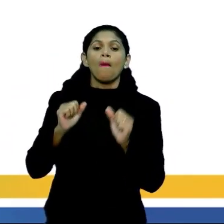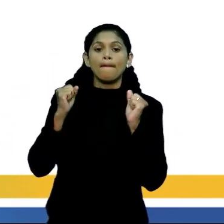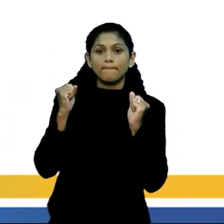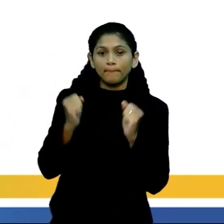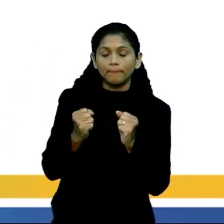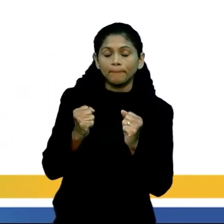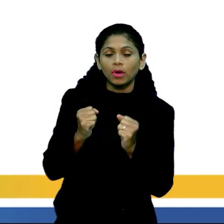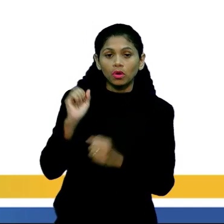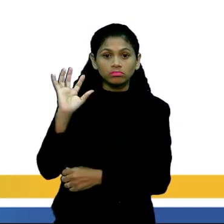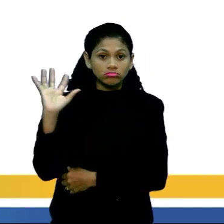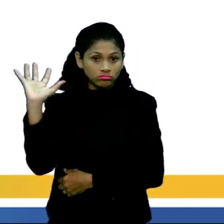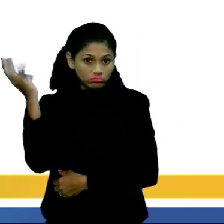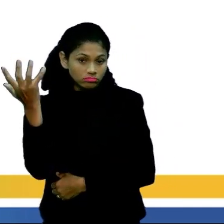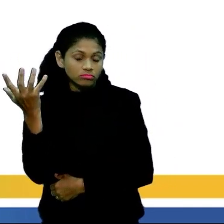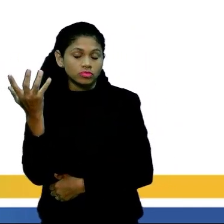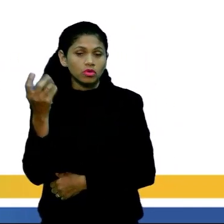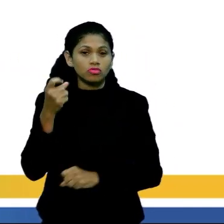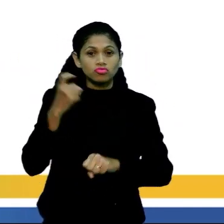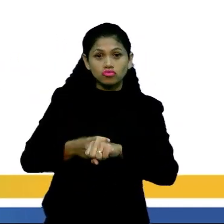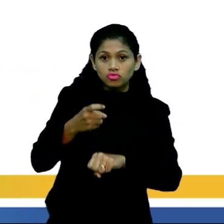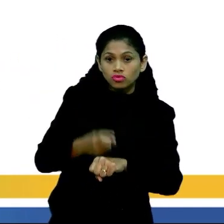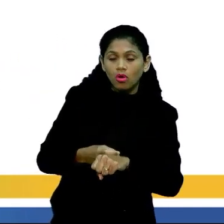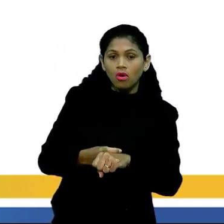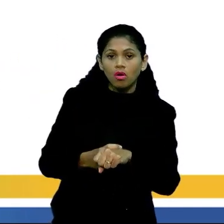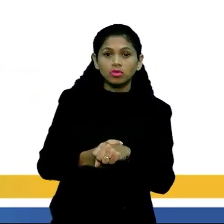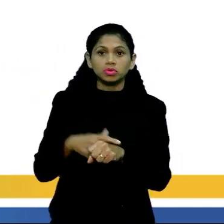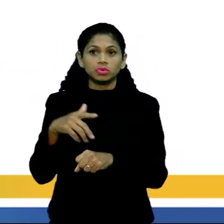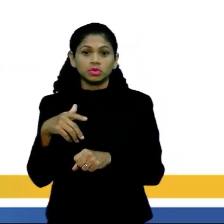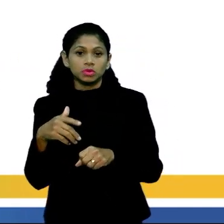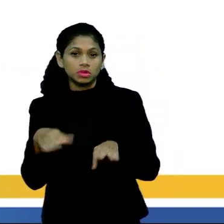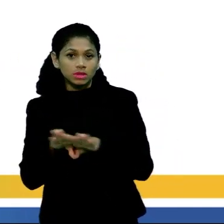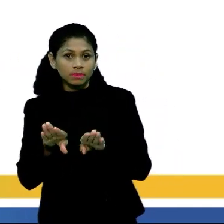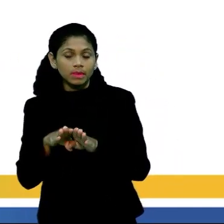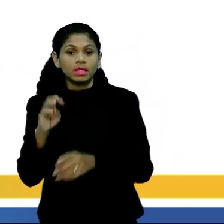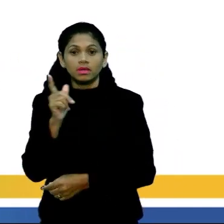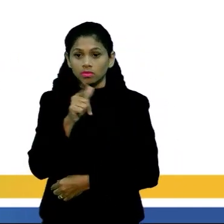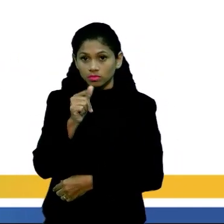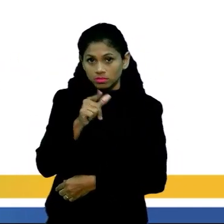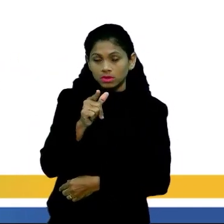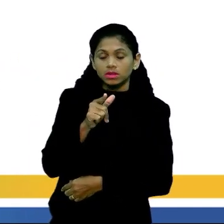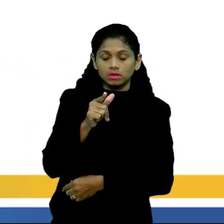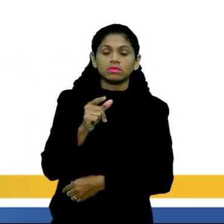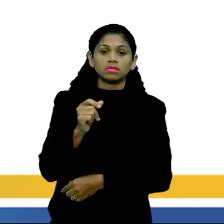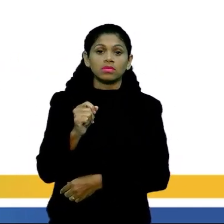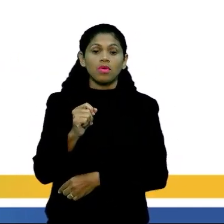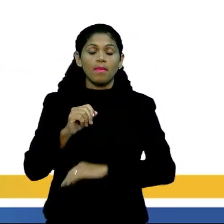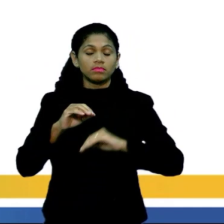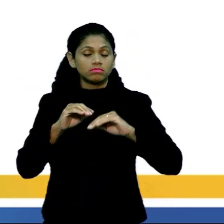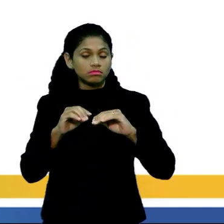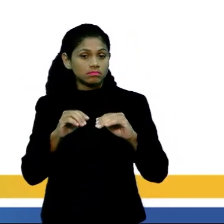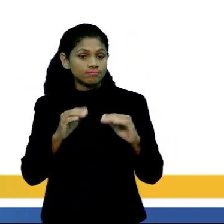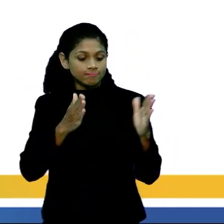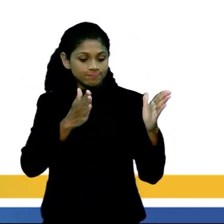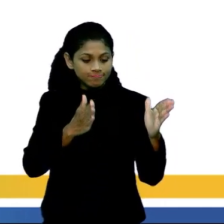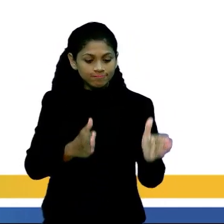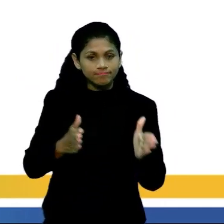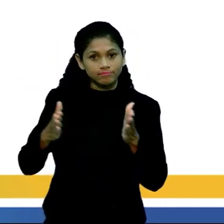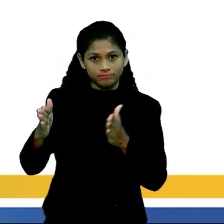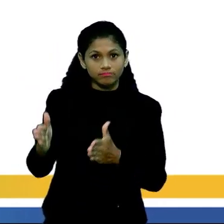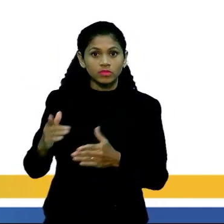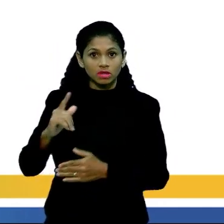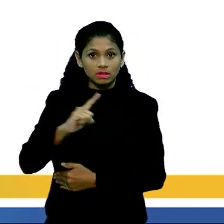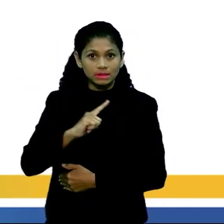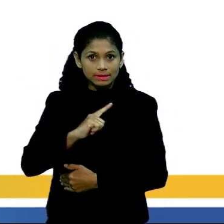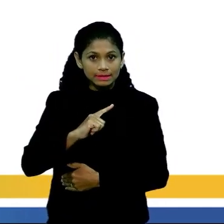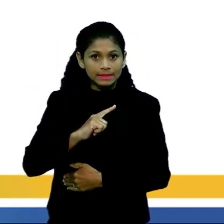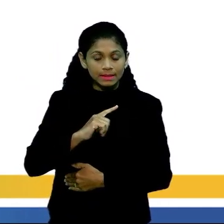ela pode acontecer entre um sólido e um líquido, desde que haja uma distinção de fases. Então, quando eu vejo mais de uma fase, eu